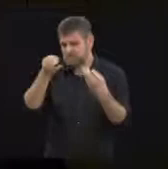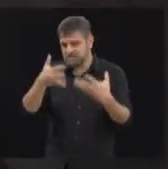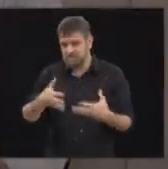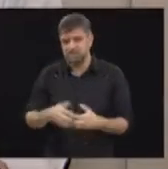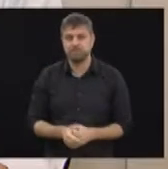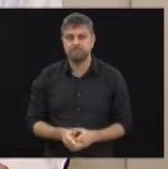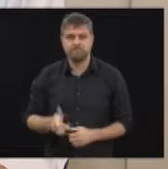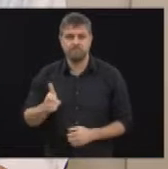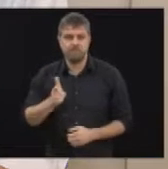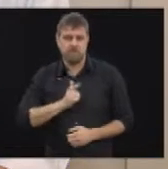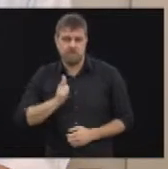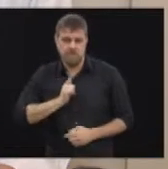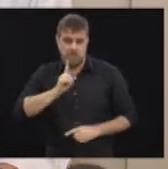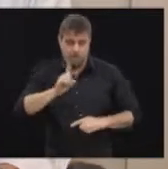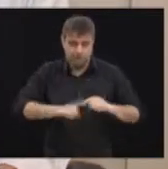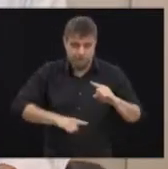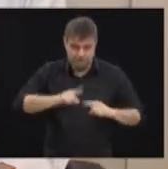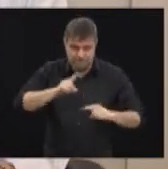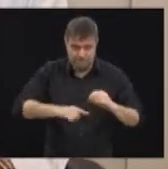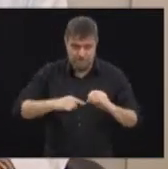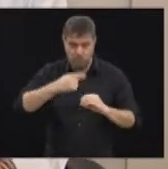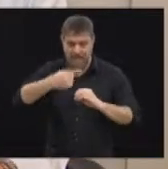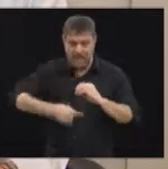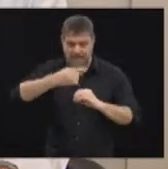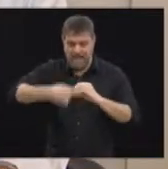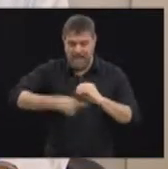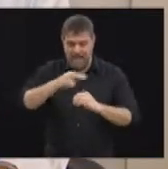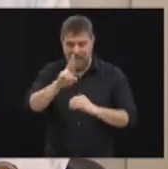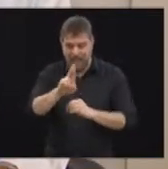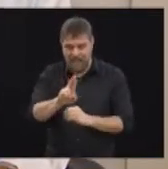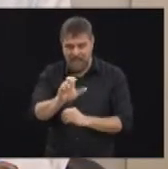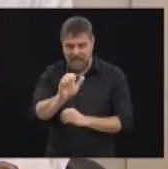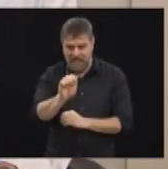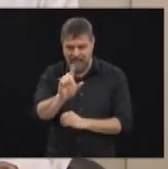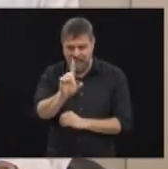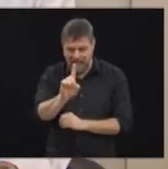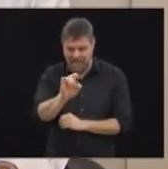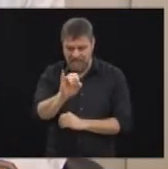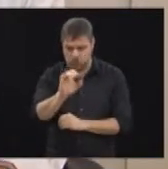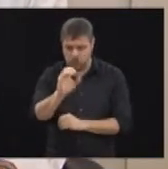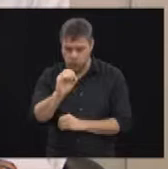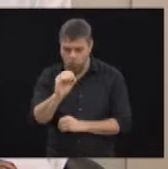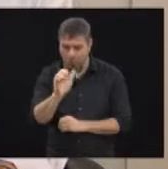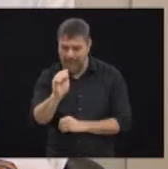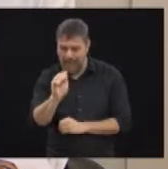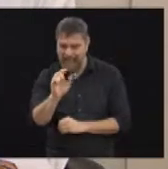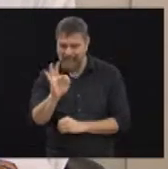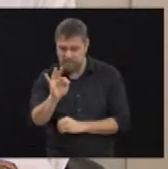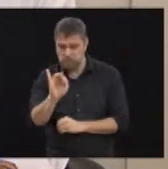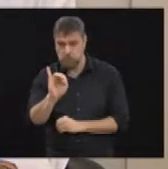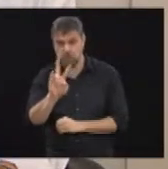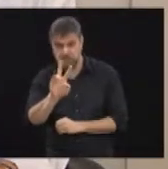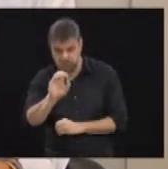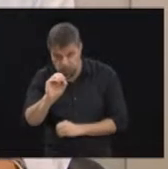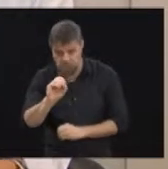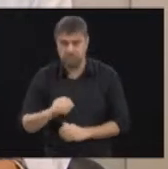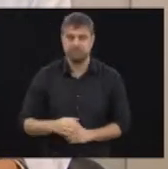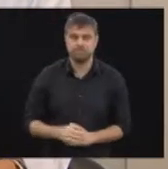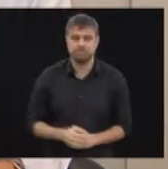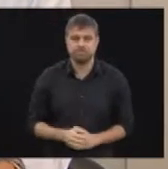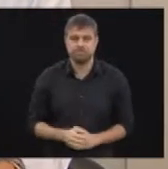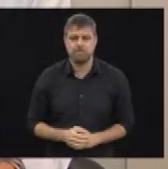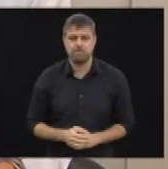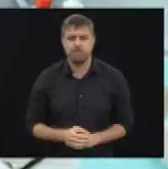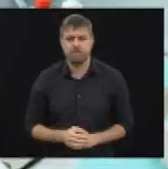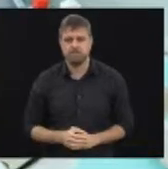nuclear. Nós utilizamos um material radioativo que está ligado a alguma substância.